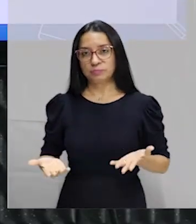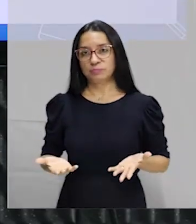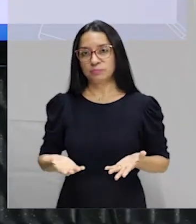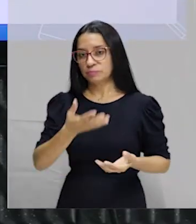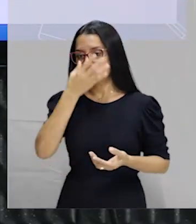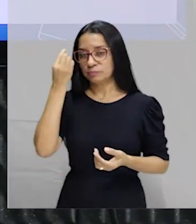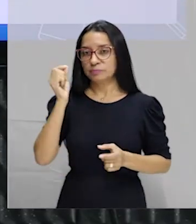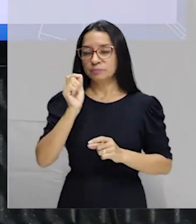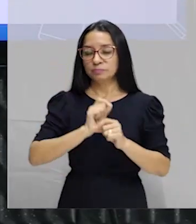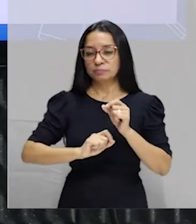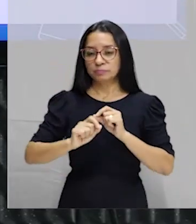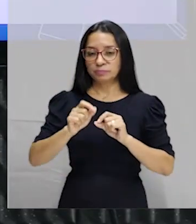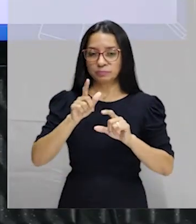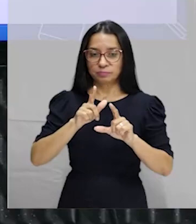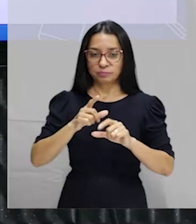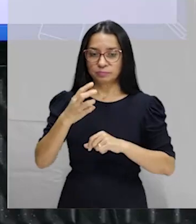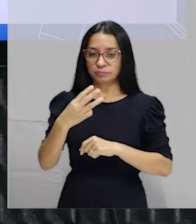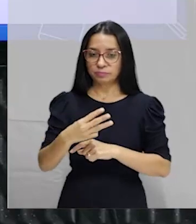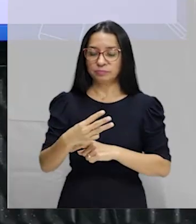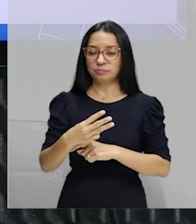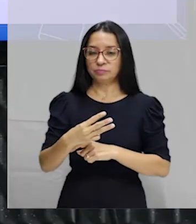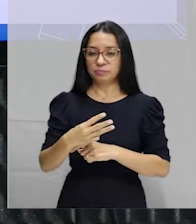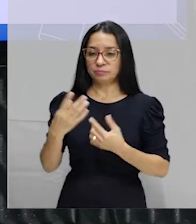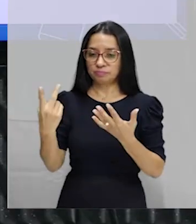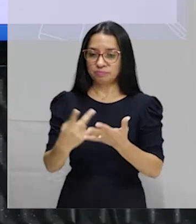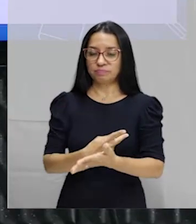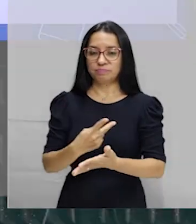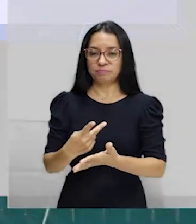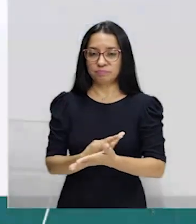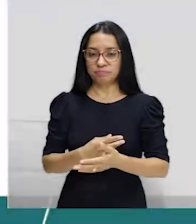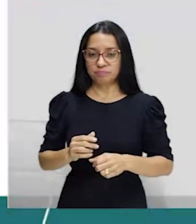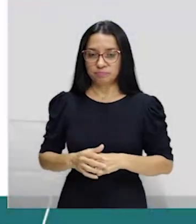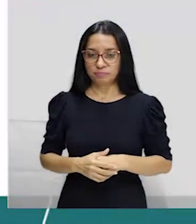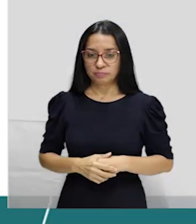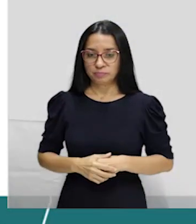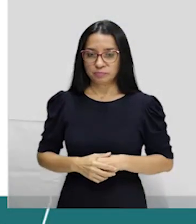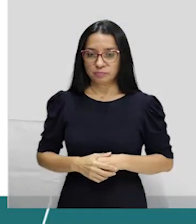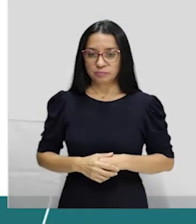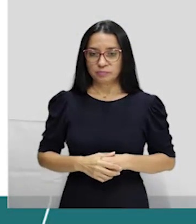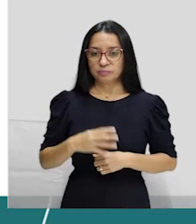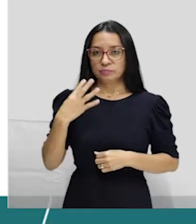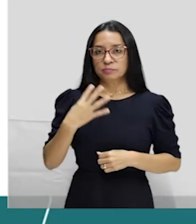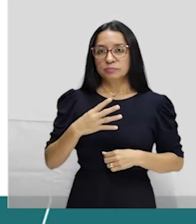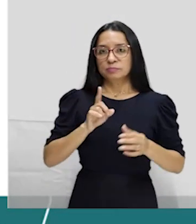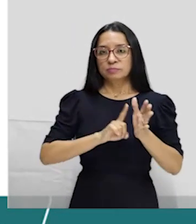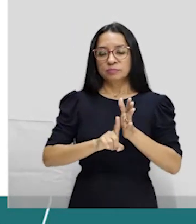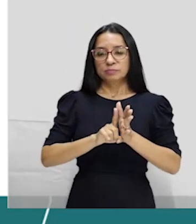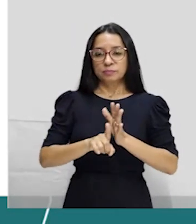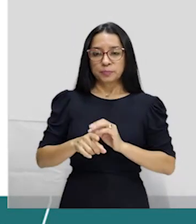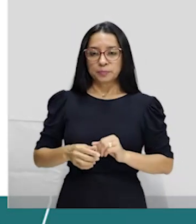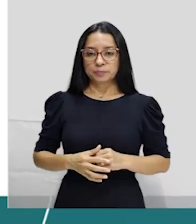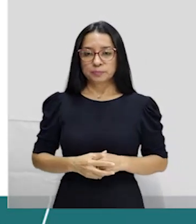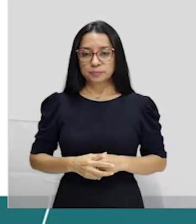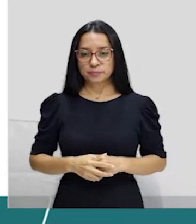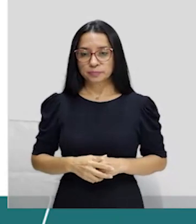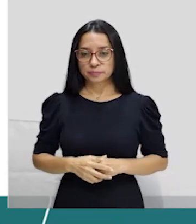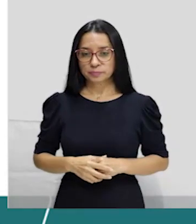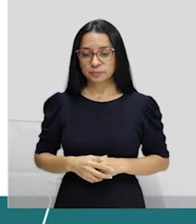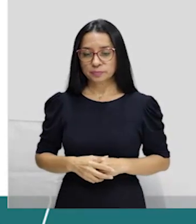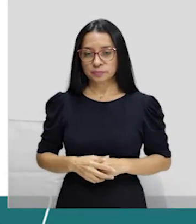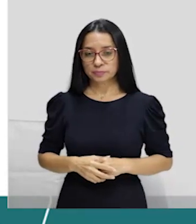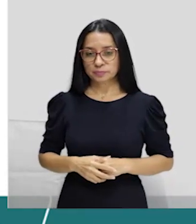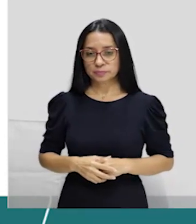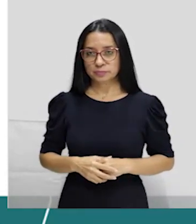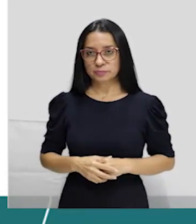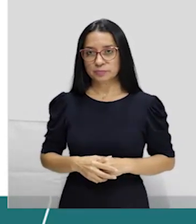não esquece isso. Terceira alternativa está errada. Quarta questão. Vamos lá. Questão da UNB, galera,